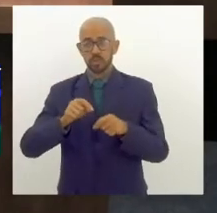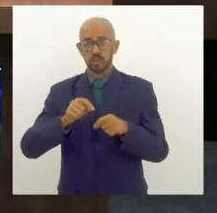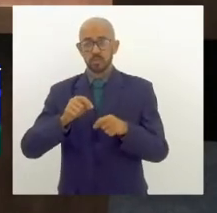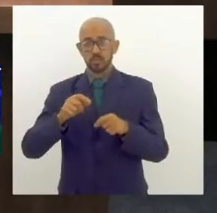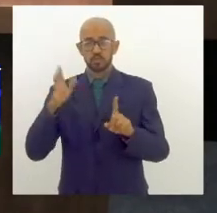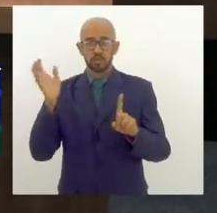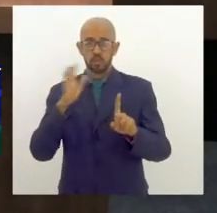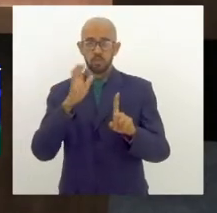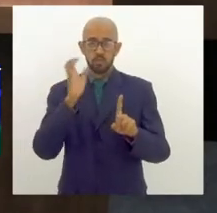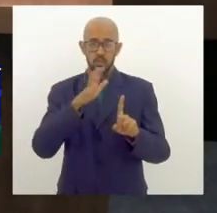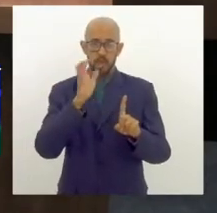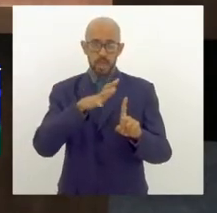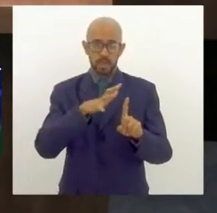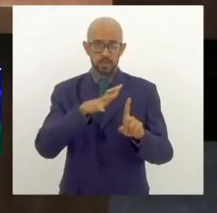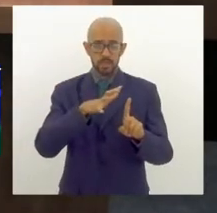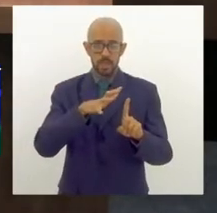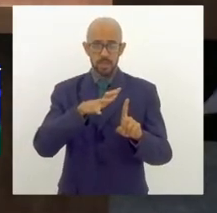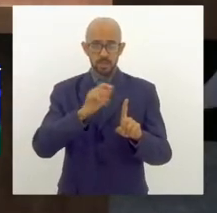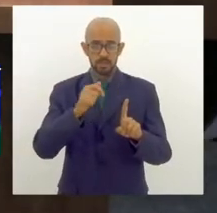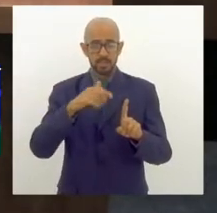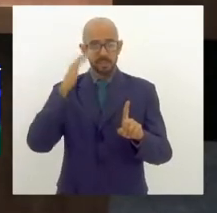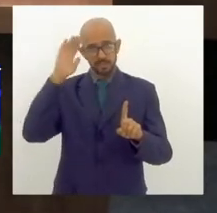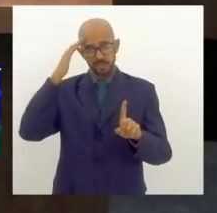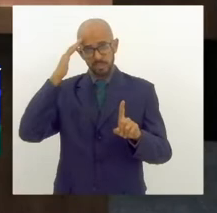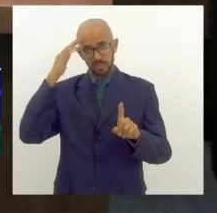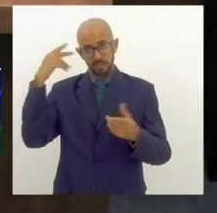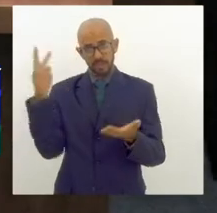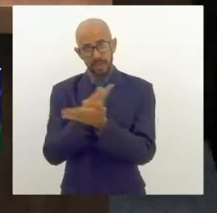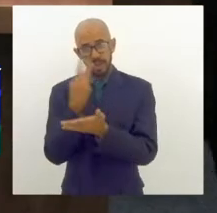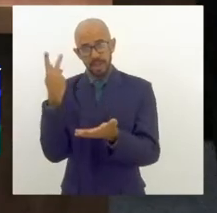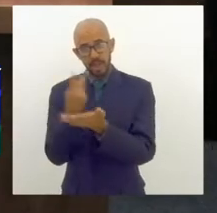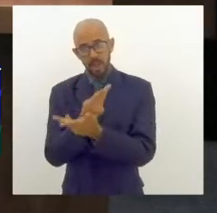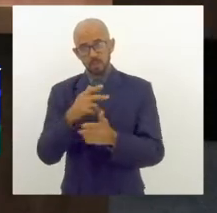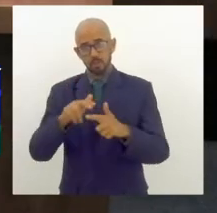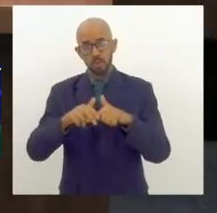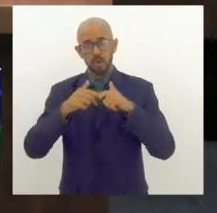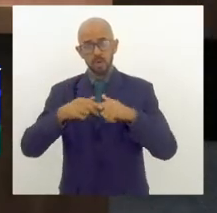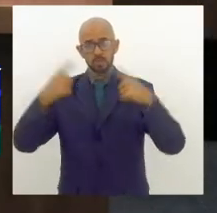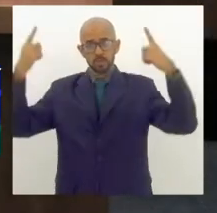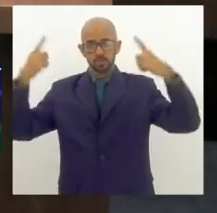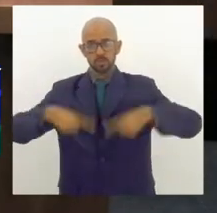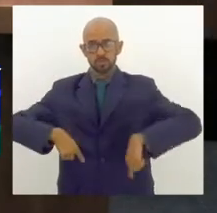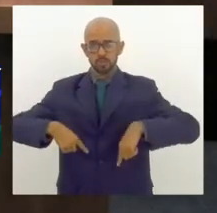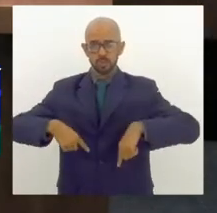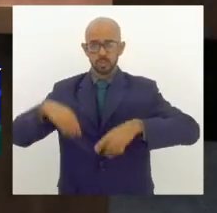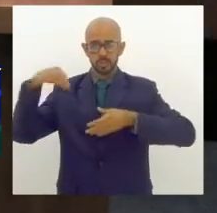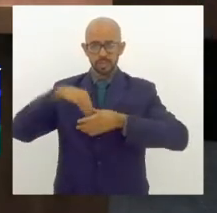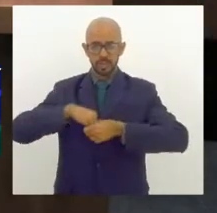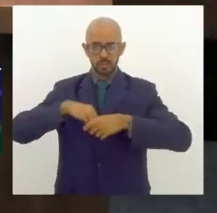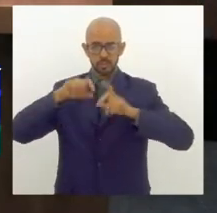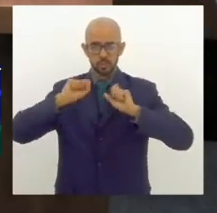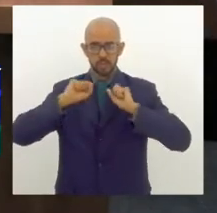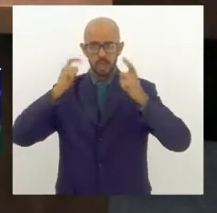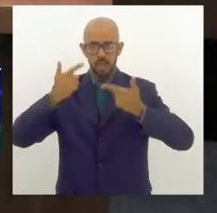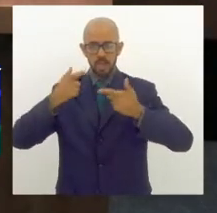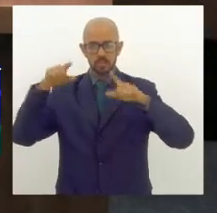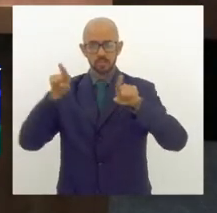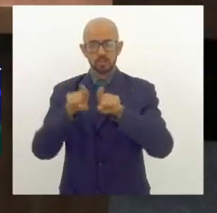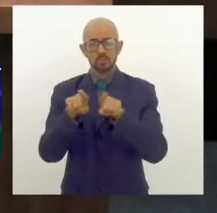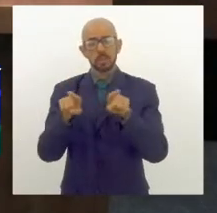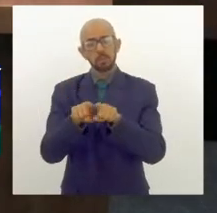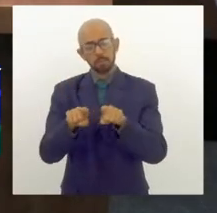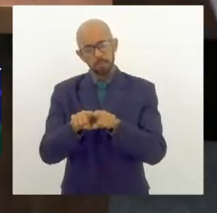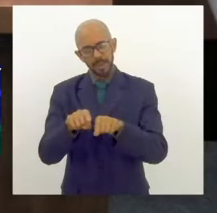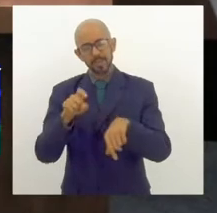levadas a conclusões equivocadas diante das disputas colocadas não só dentro dessa casa, como também no processo